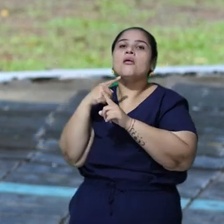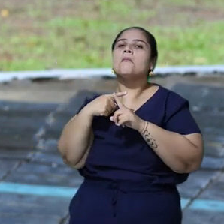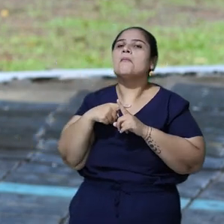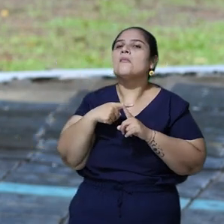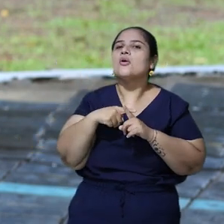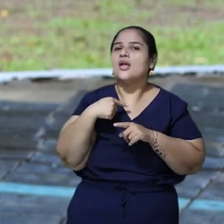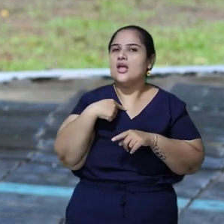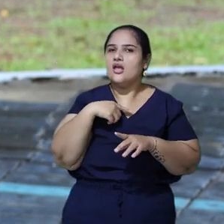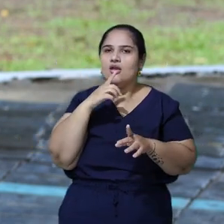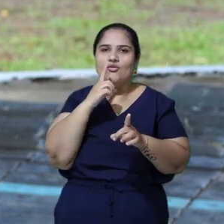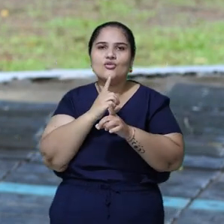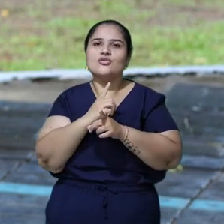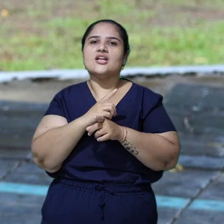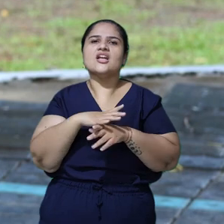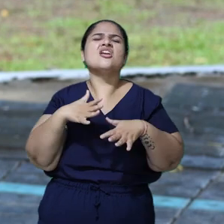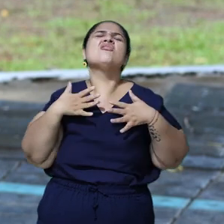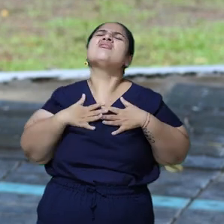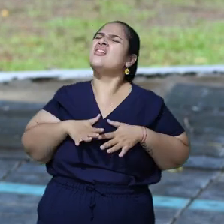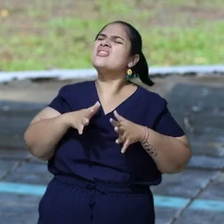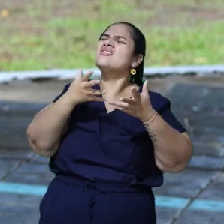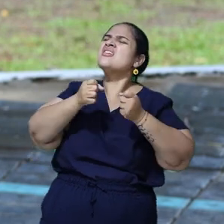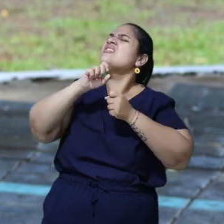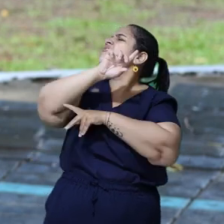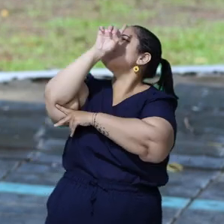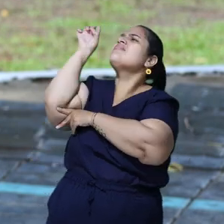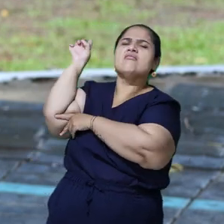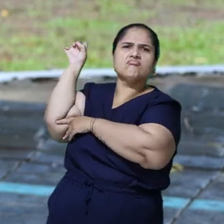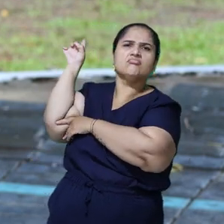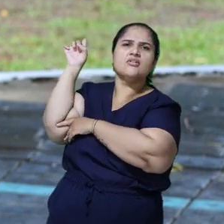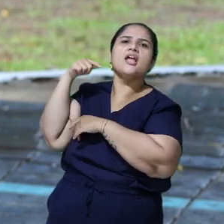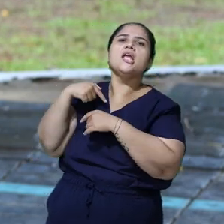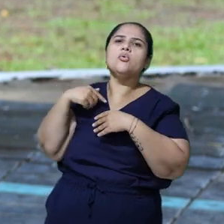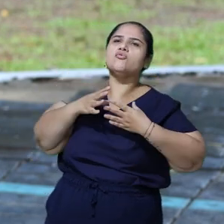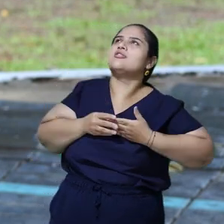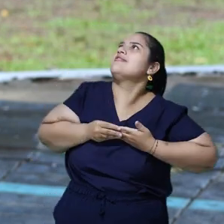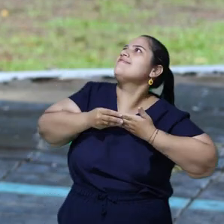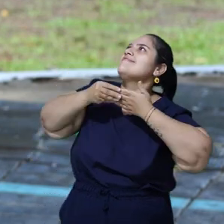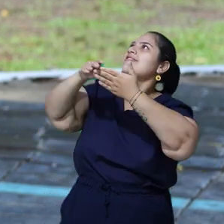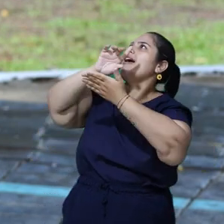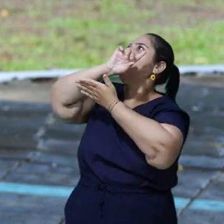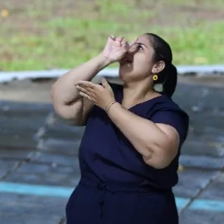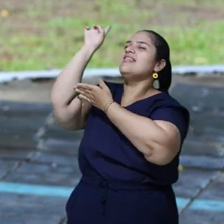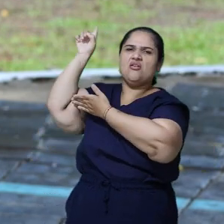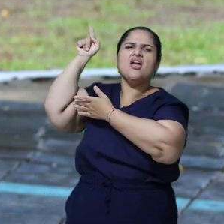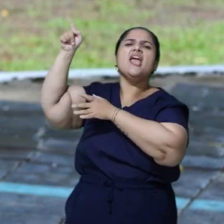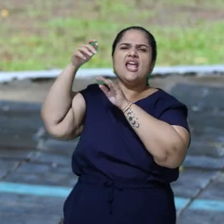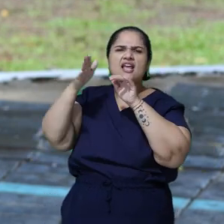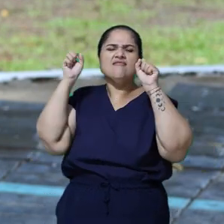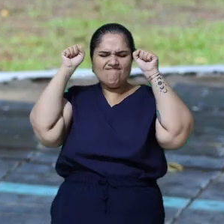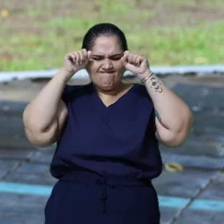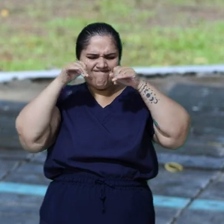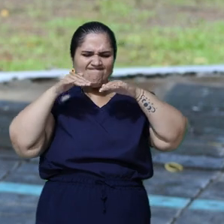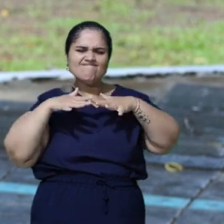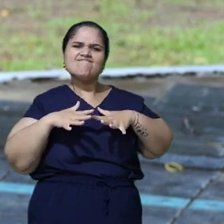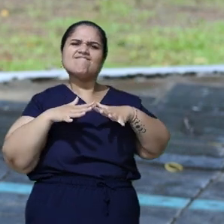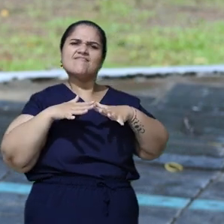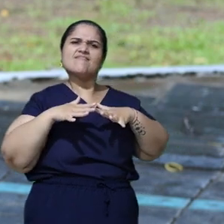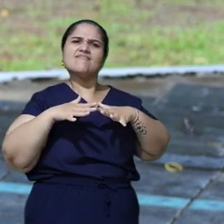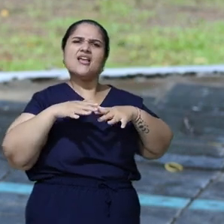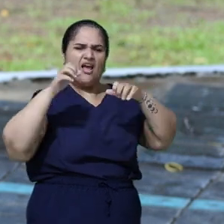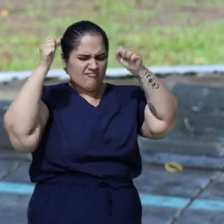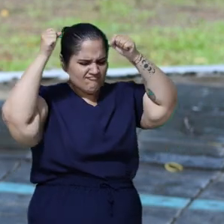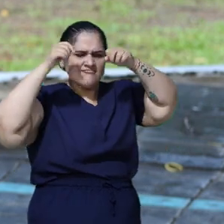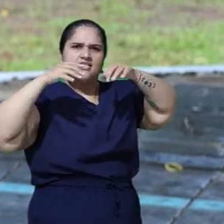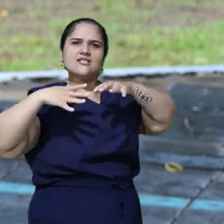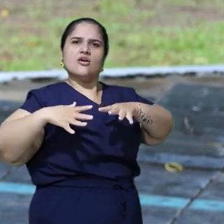descobri, eu descansei nele. E quando você entrega para Deus algo, de todo o coração, ele vai agir. Então, não vá se